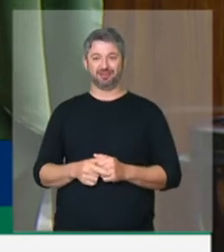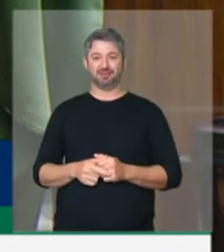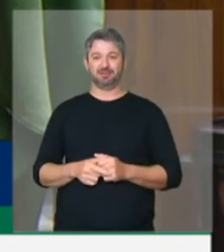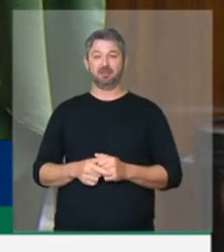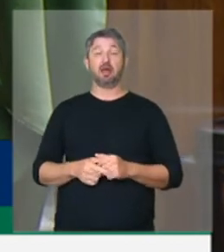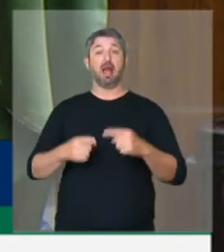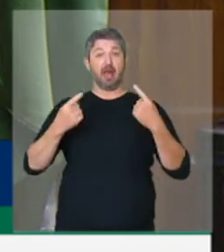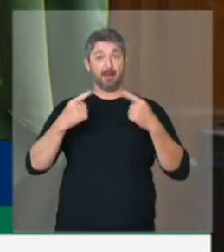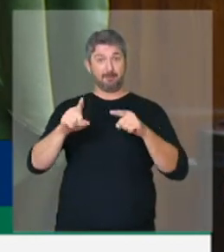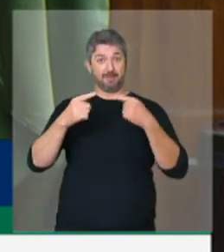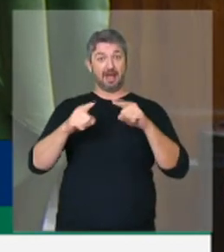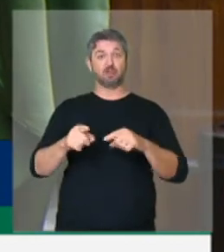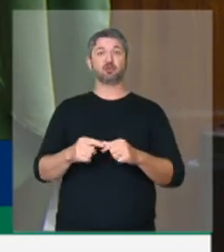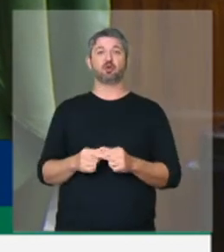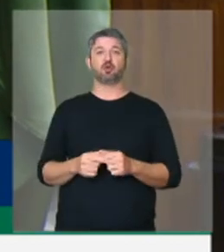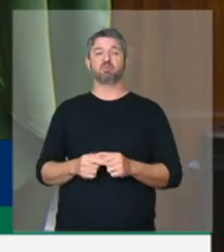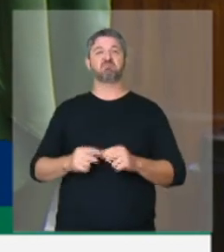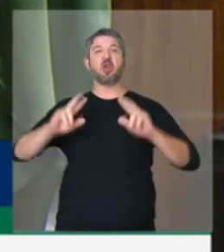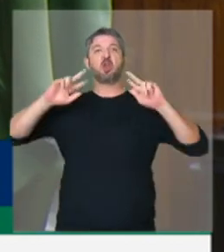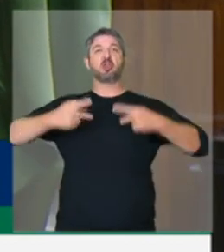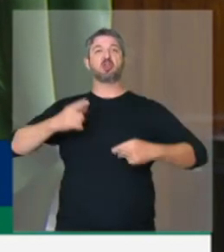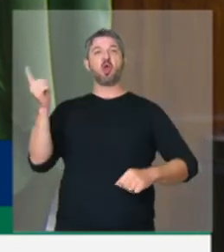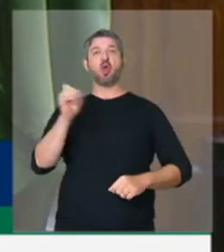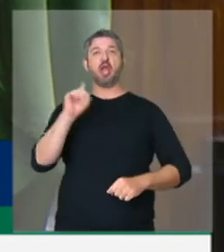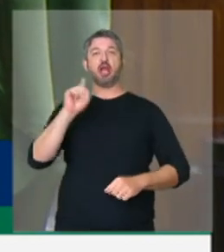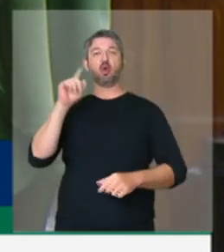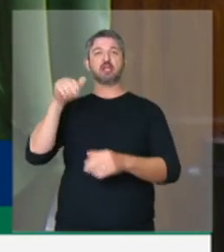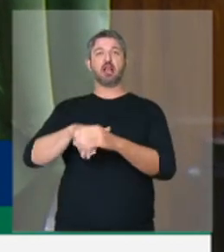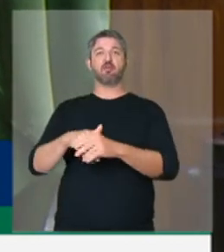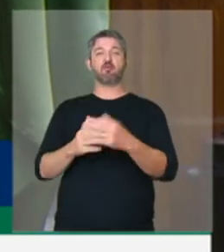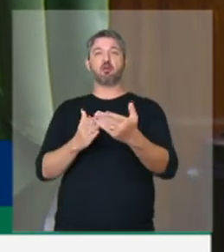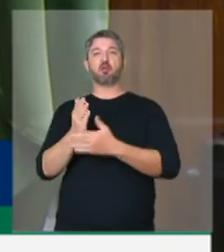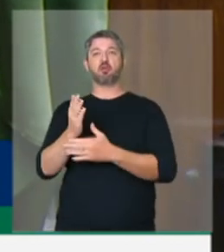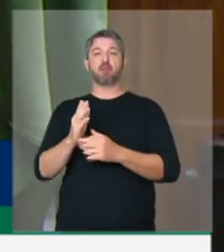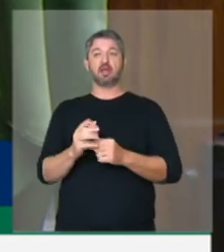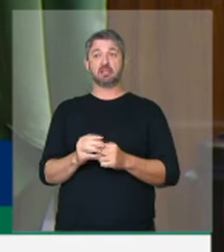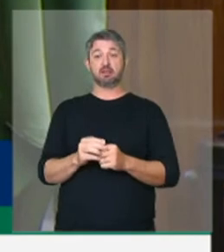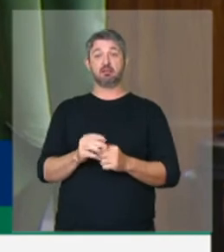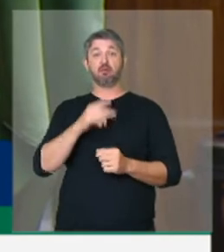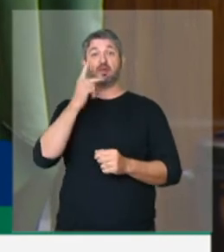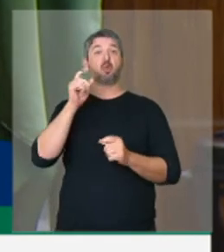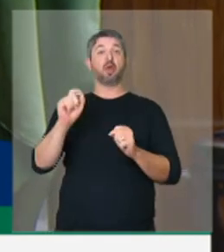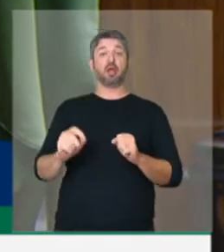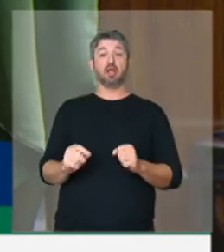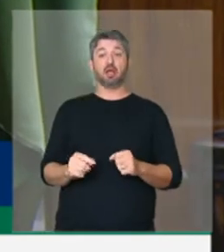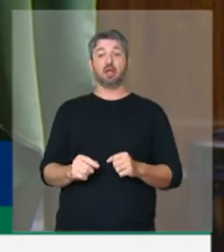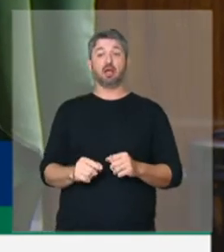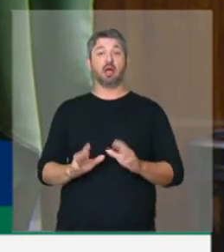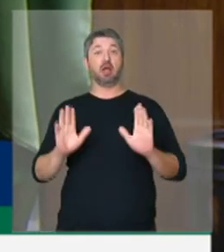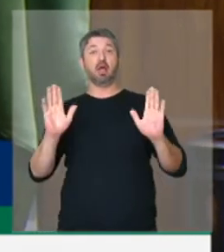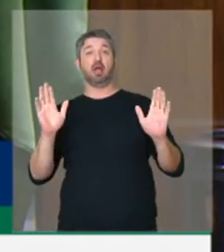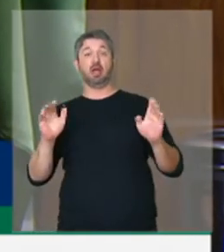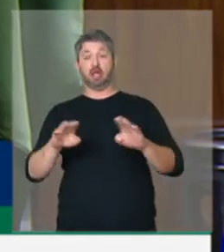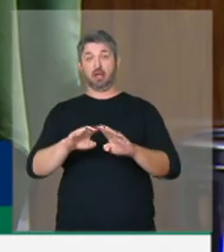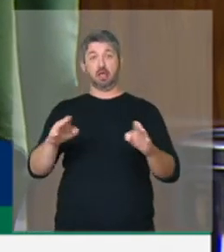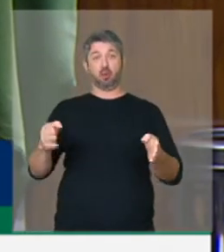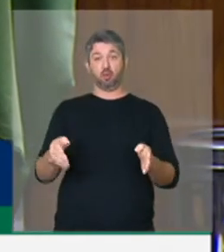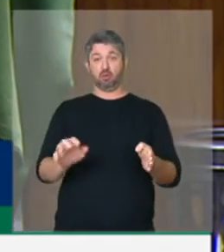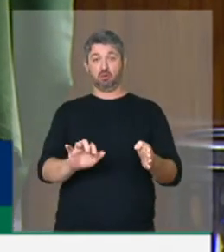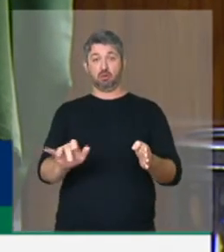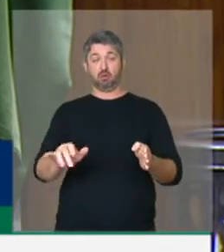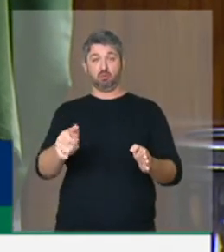ameaçou não reconhecer o resultado das eleições, alegando que as urnas